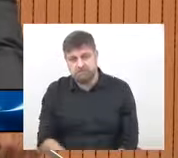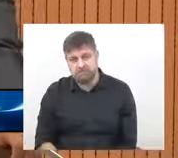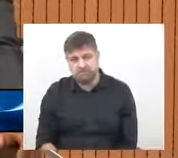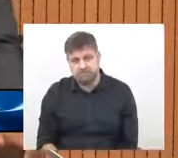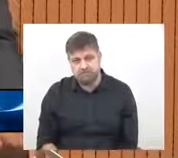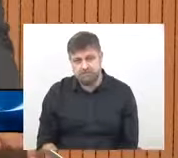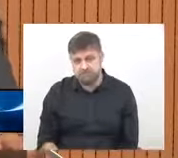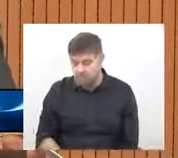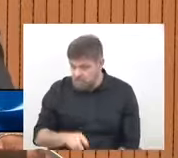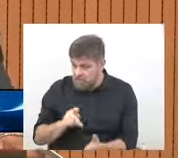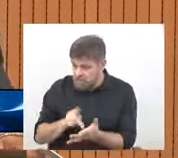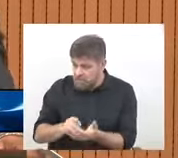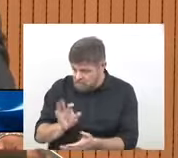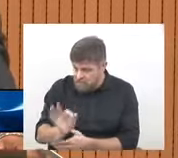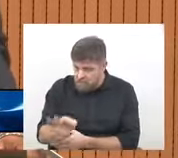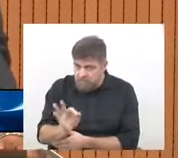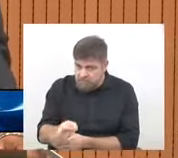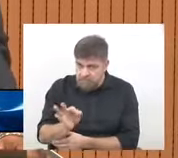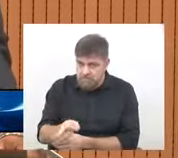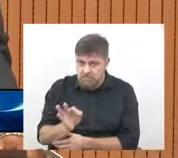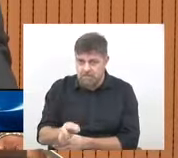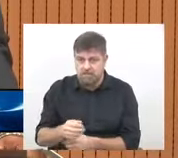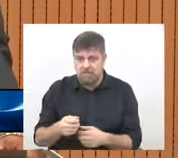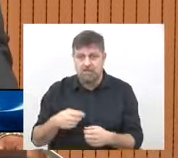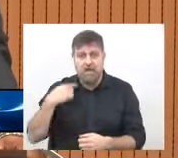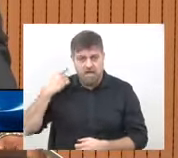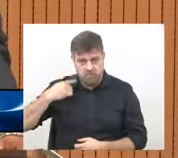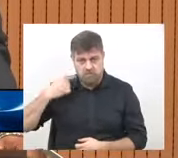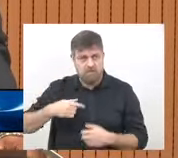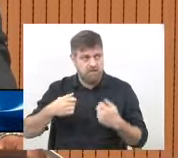não se faz mesmo justiça sem